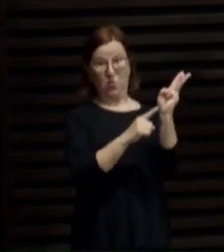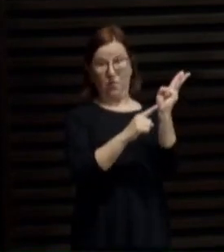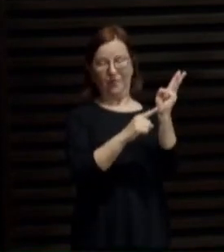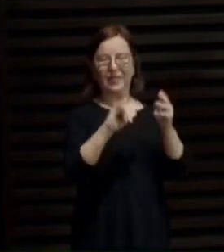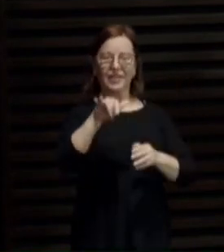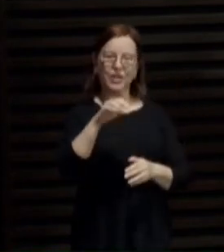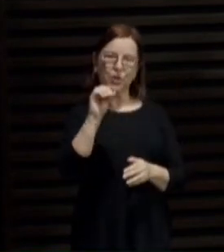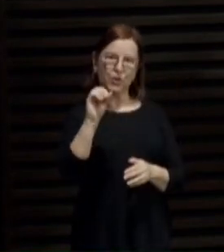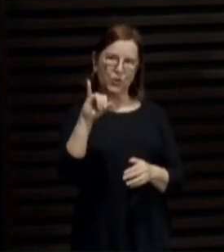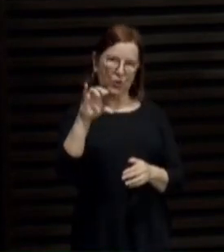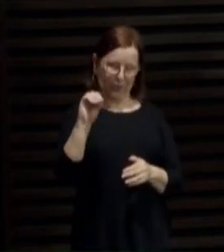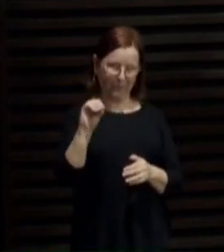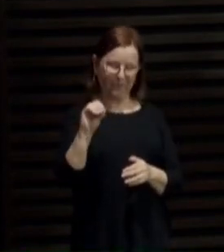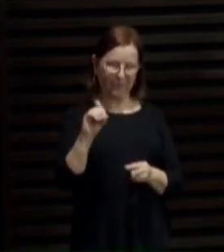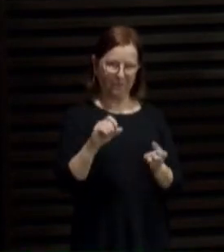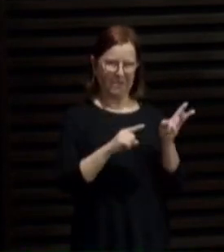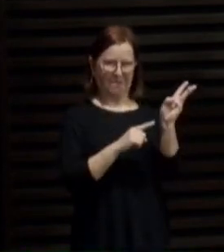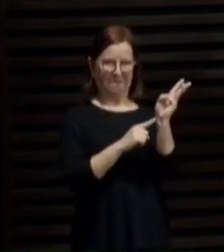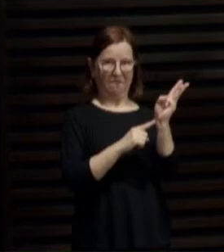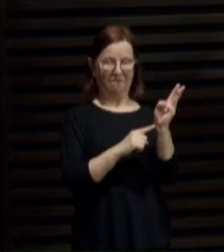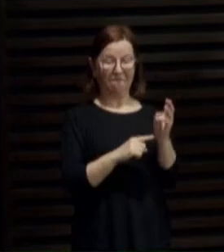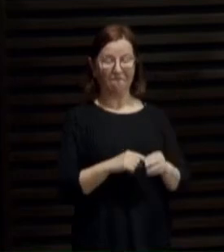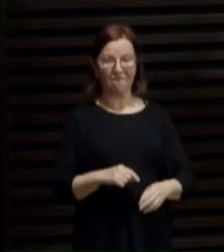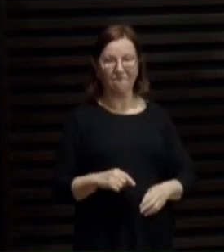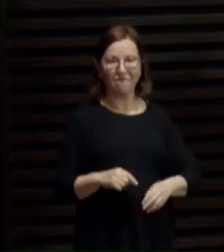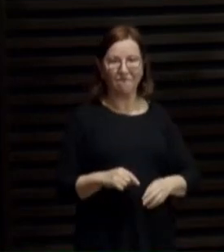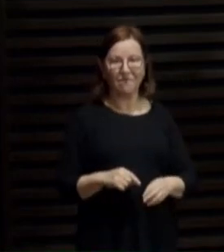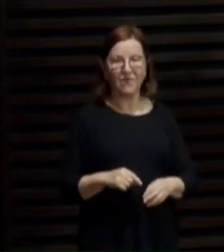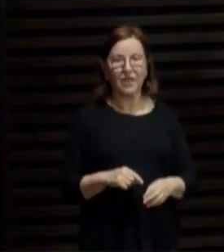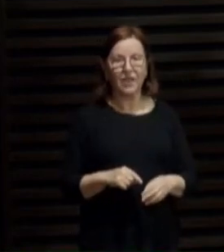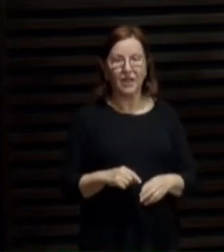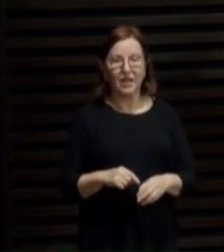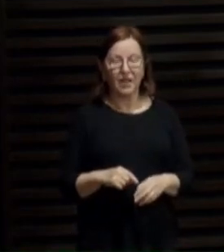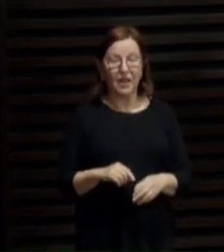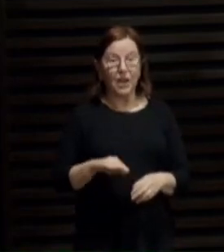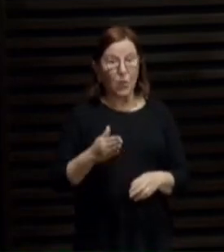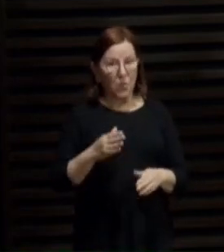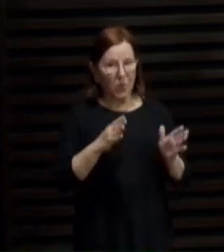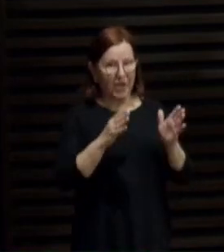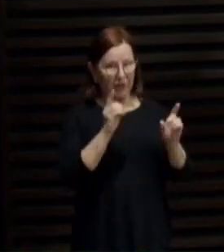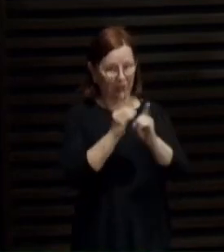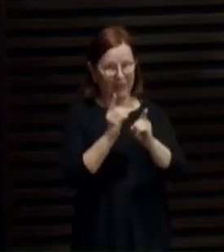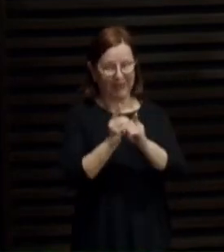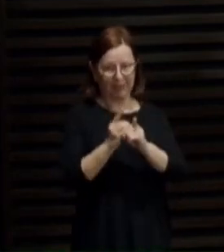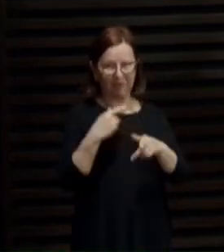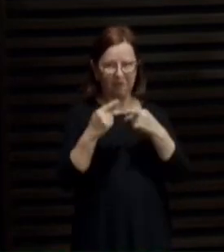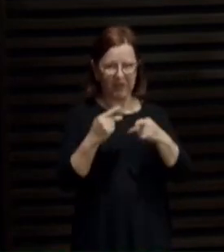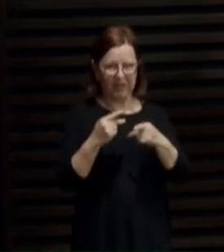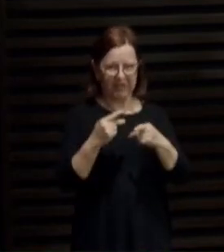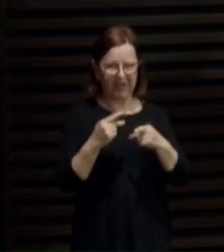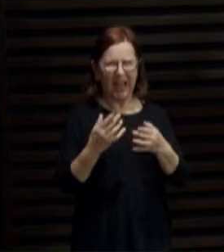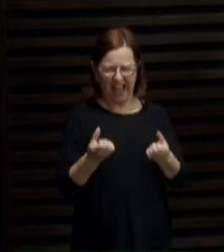na possibilidade de tirar o joio, Jesus: não mexa nesse assunto, porque esse assunto não é de vocês. Esse assunto